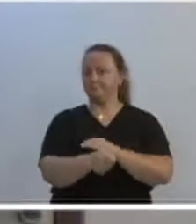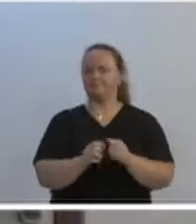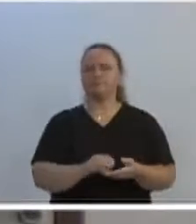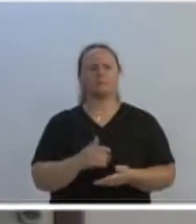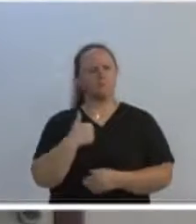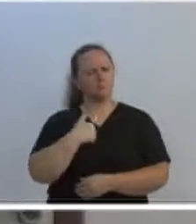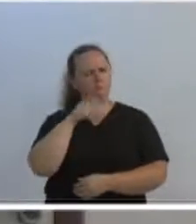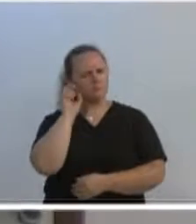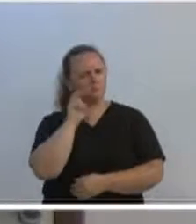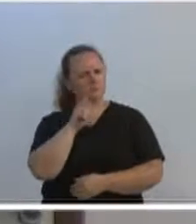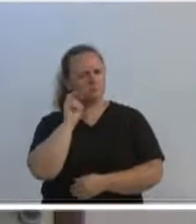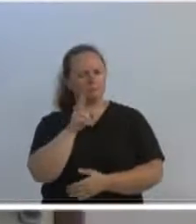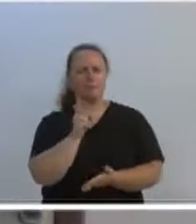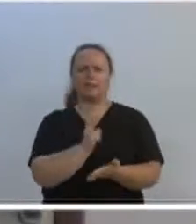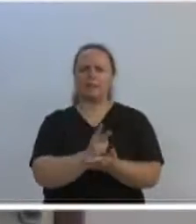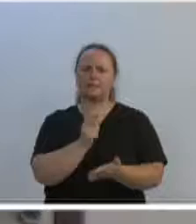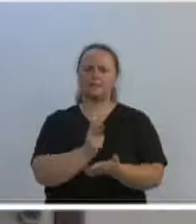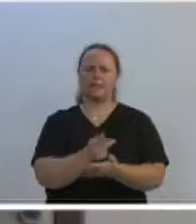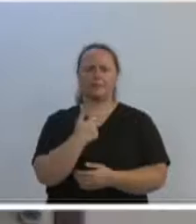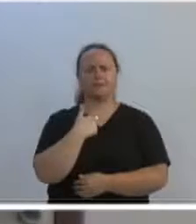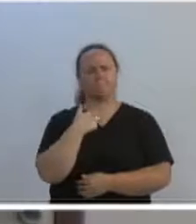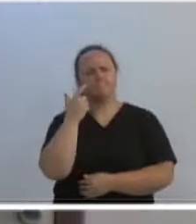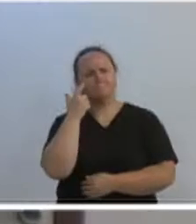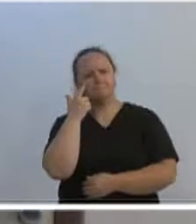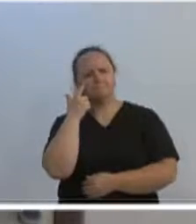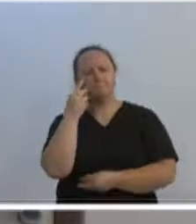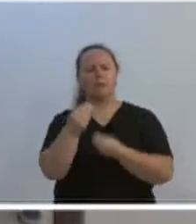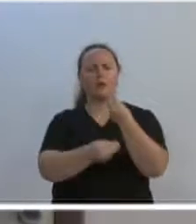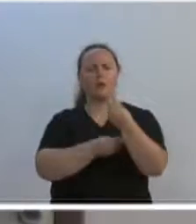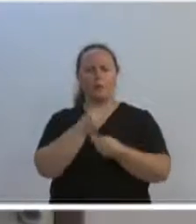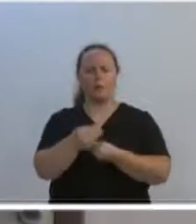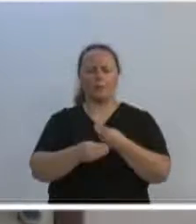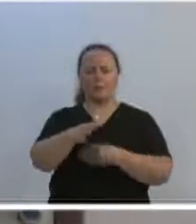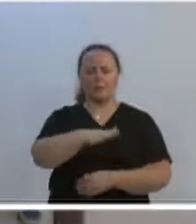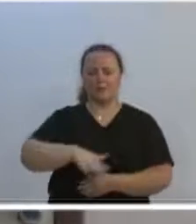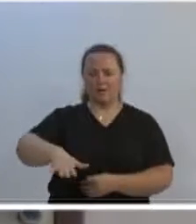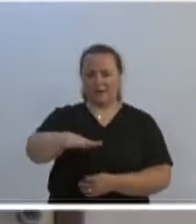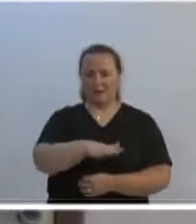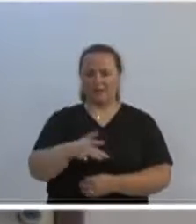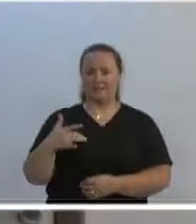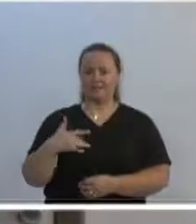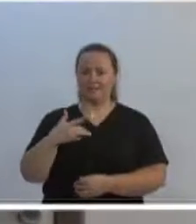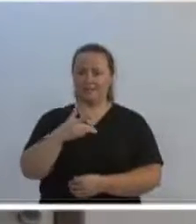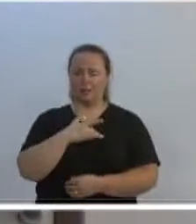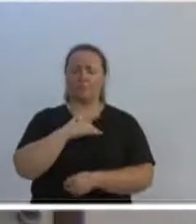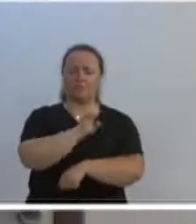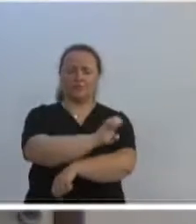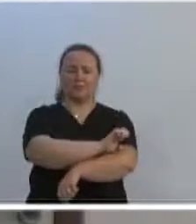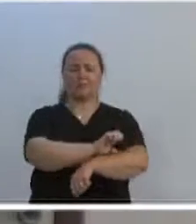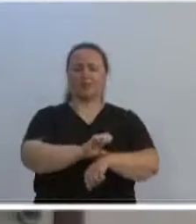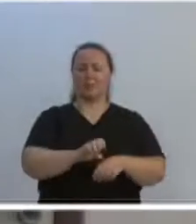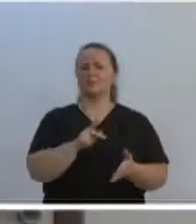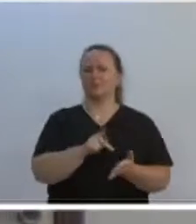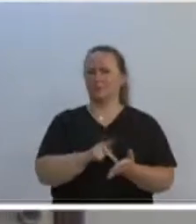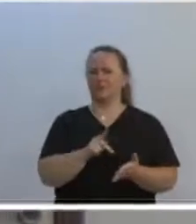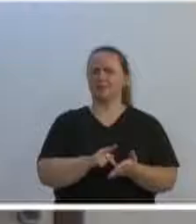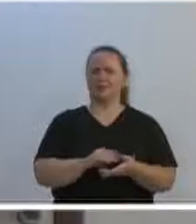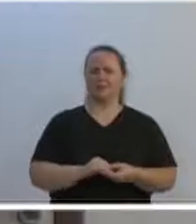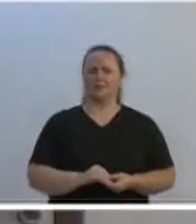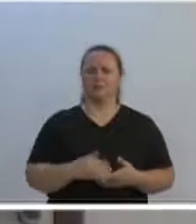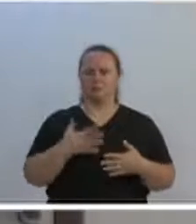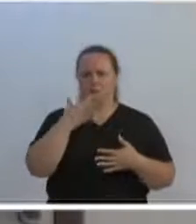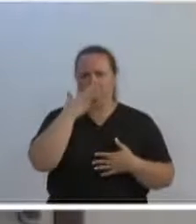Mantal. Toda vez que nós nos deparamos com os números de saúde e de educação, os números, de fato,